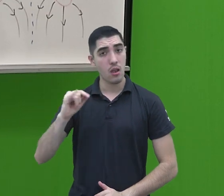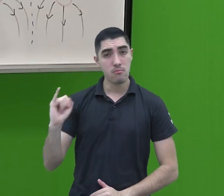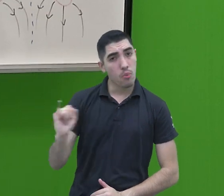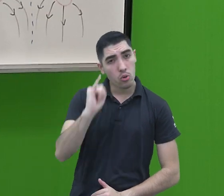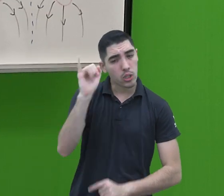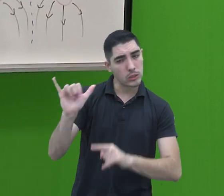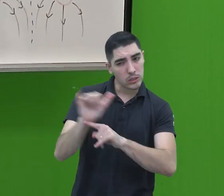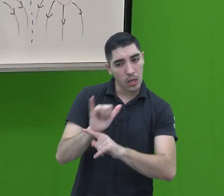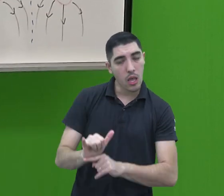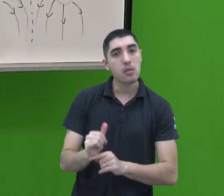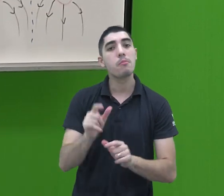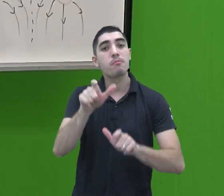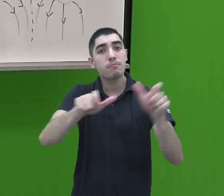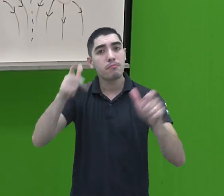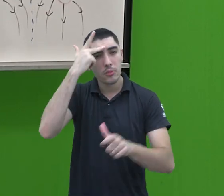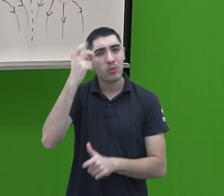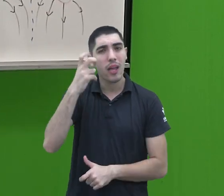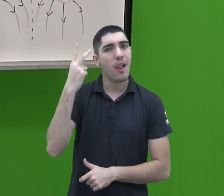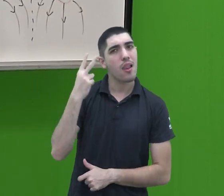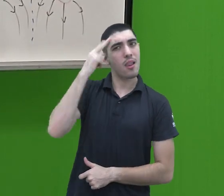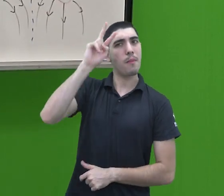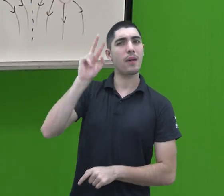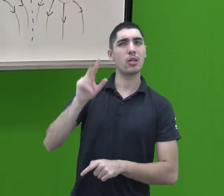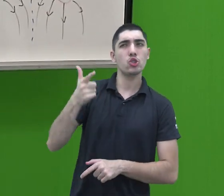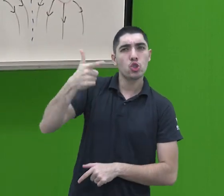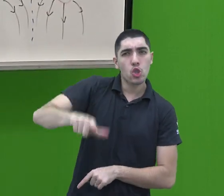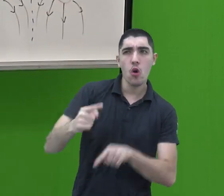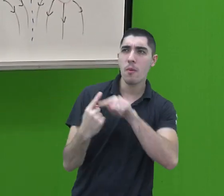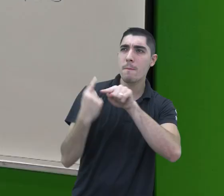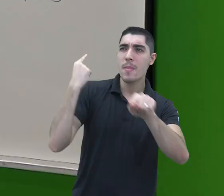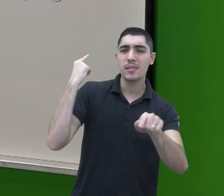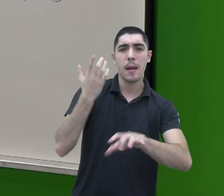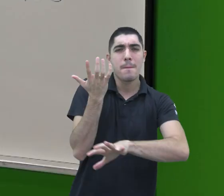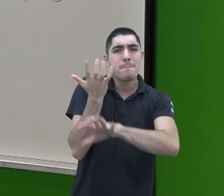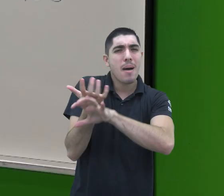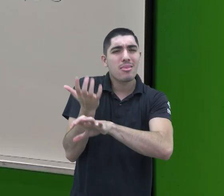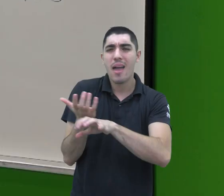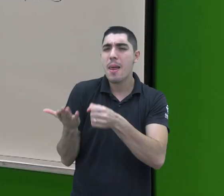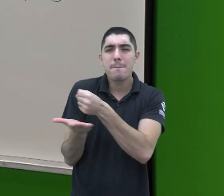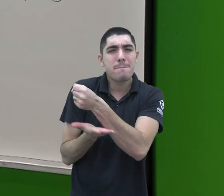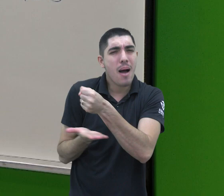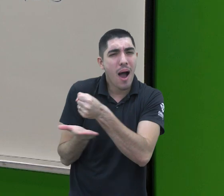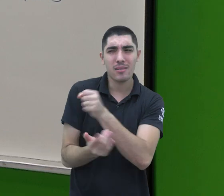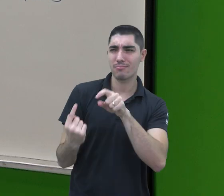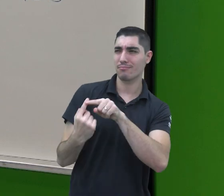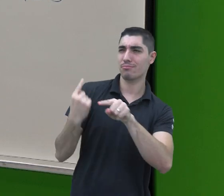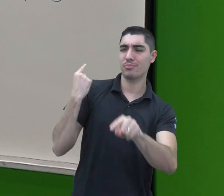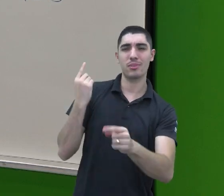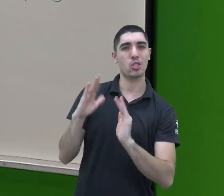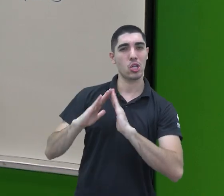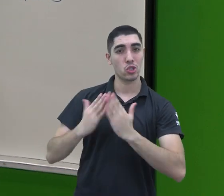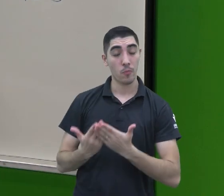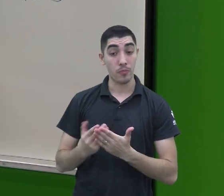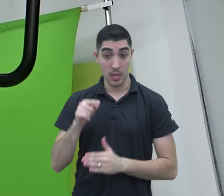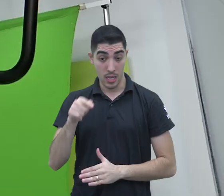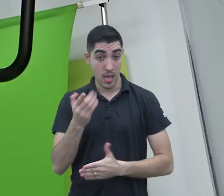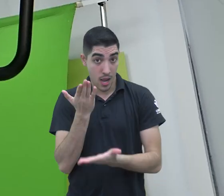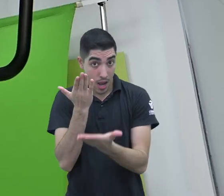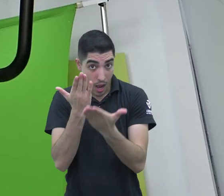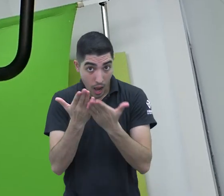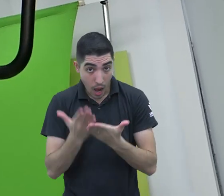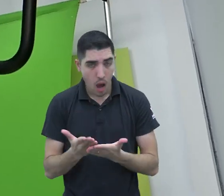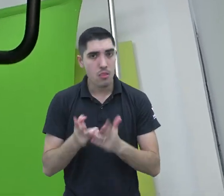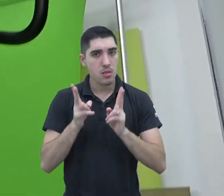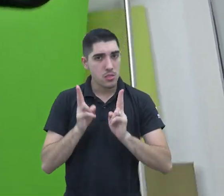ferramenta importante para quem deseja reforçar o aprendizado nas disciplinas básicas do currículo escolar.